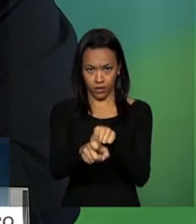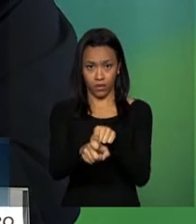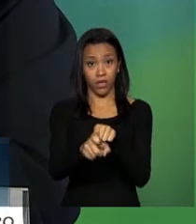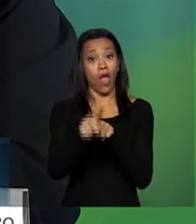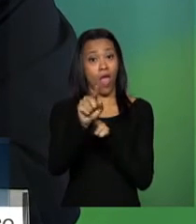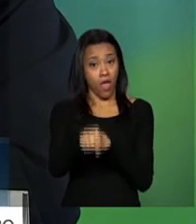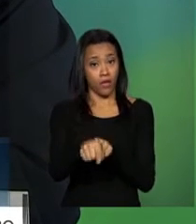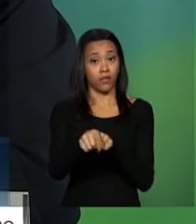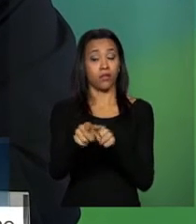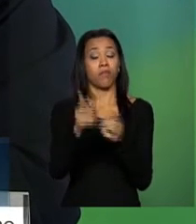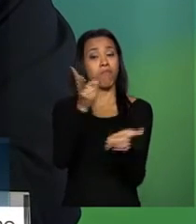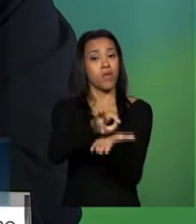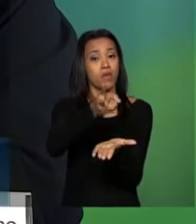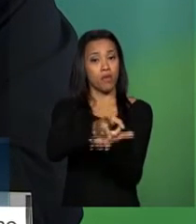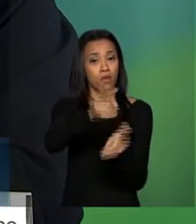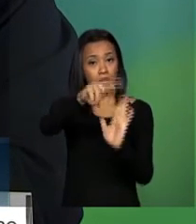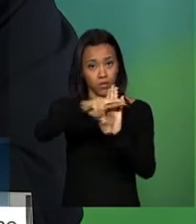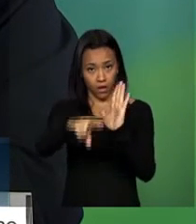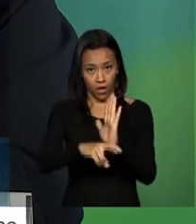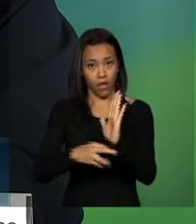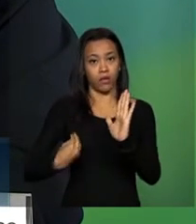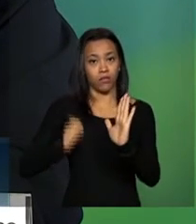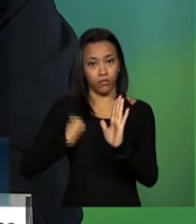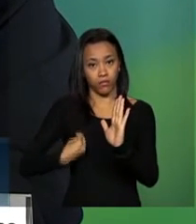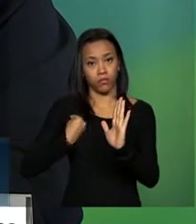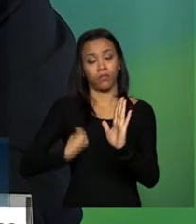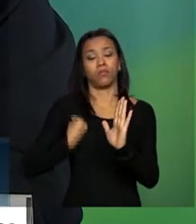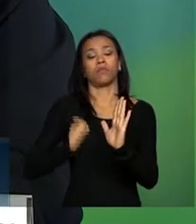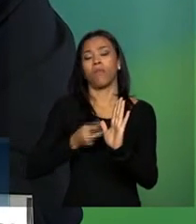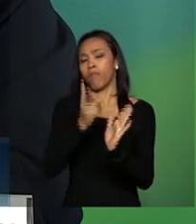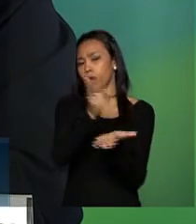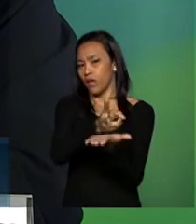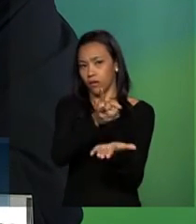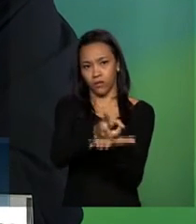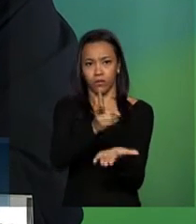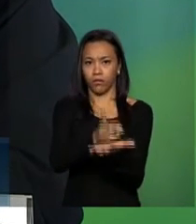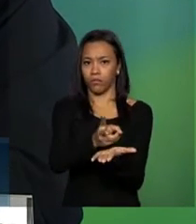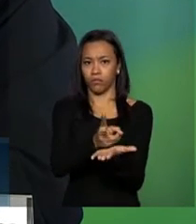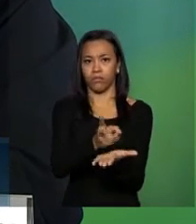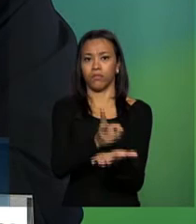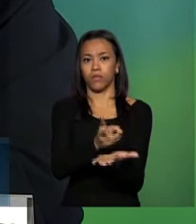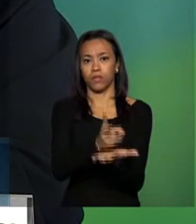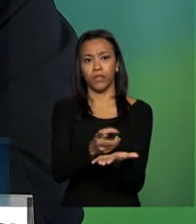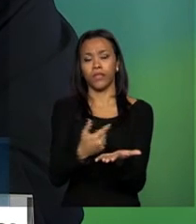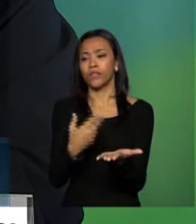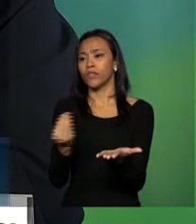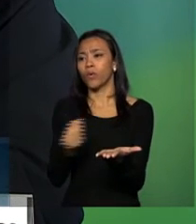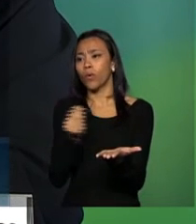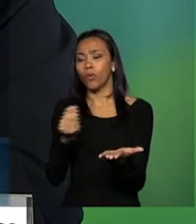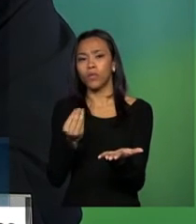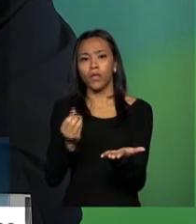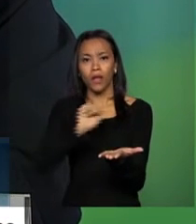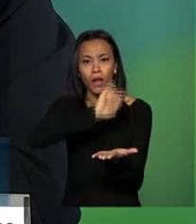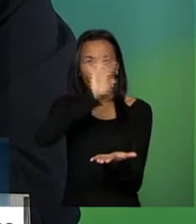mesmas regras vigentes, ou seja, os critérios de elegibilidade, de acesso,